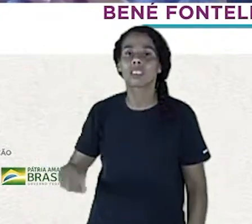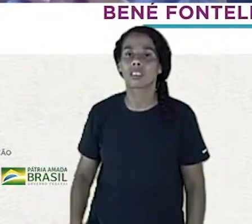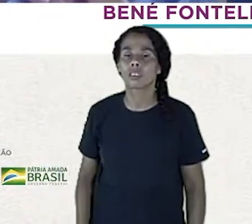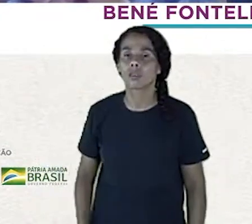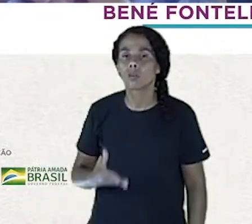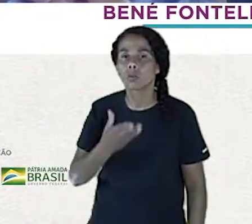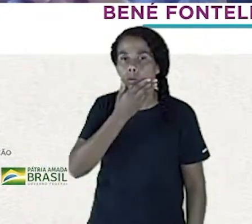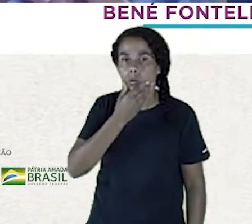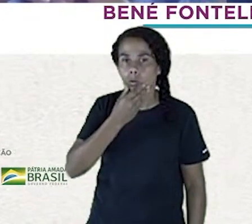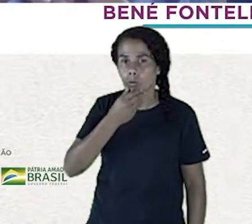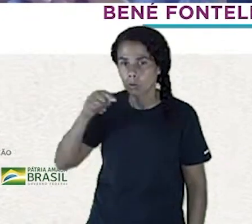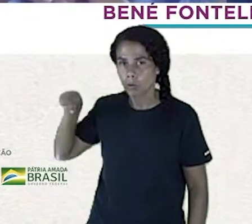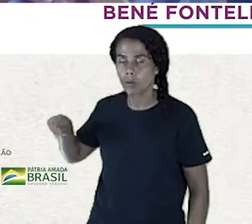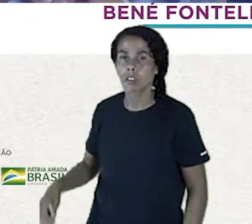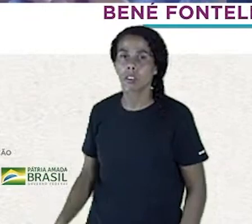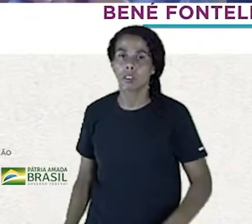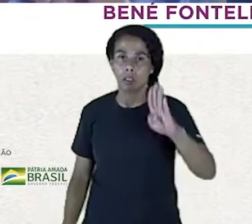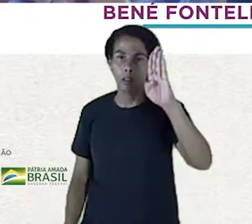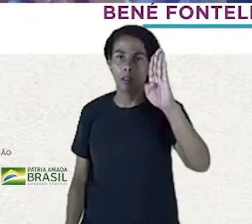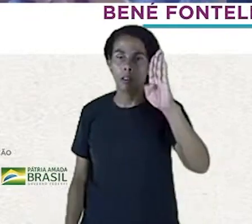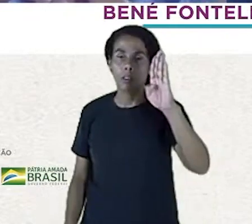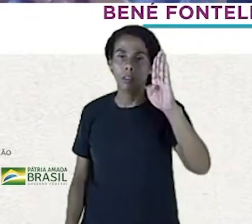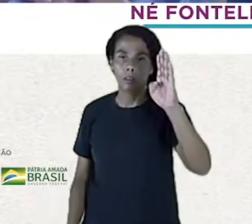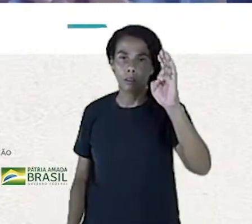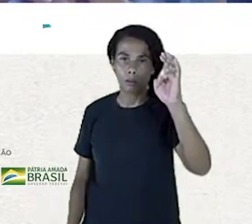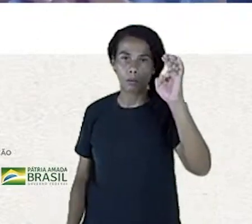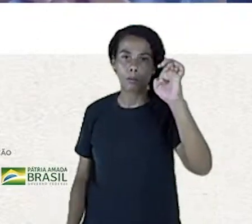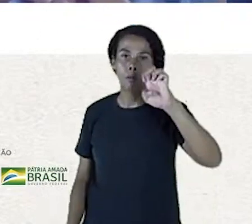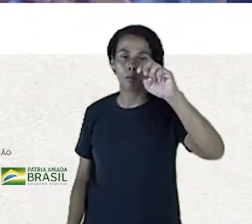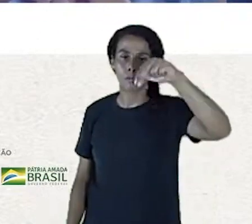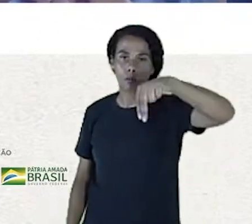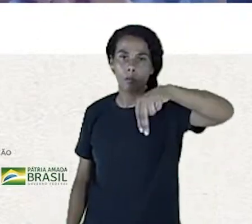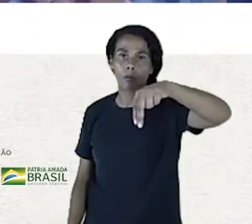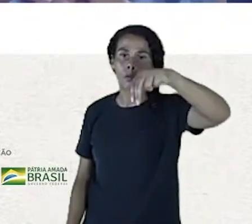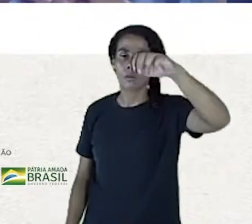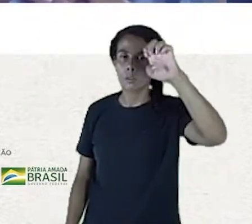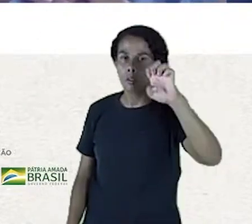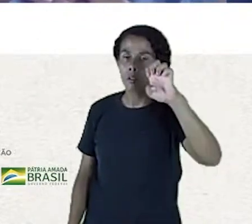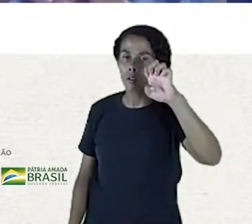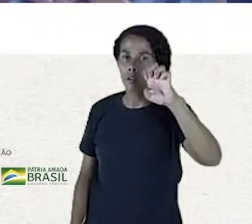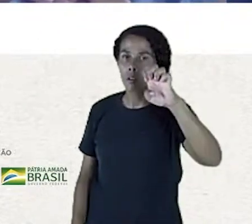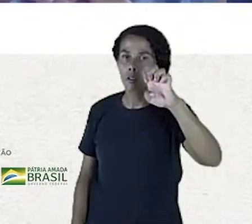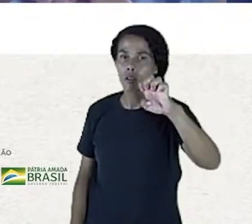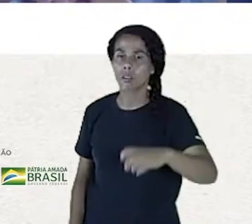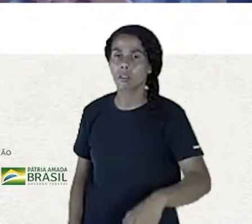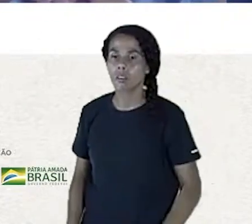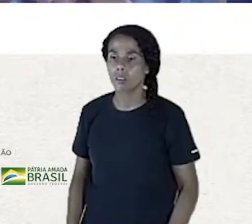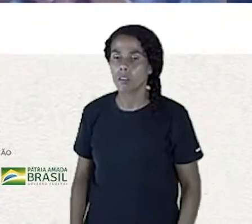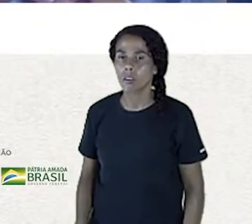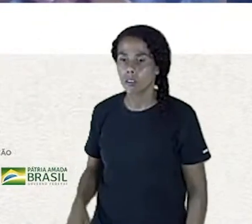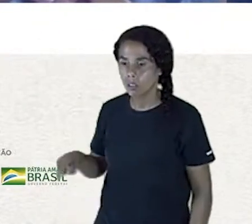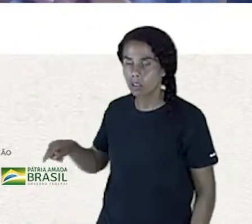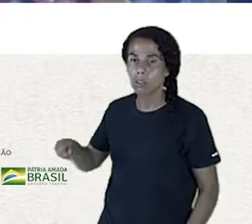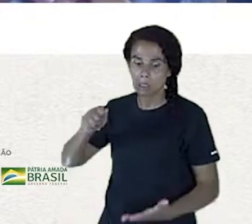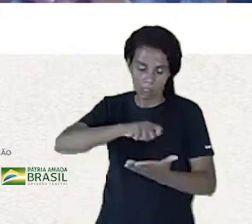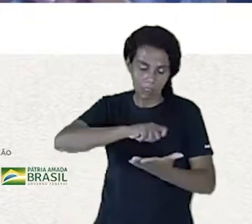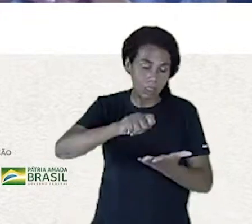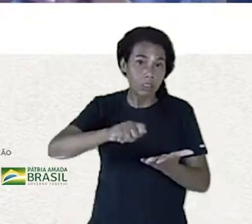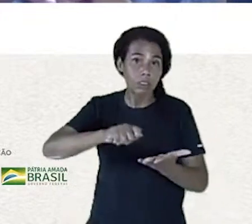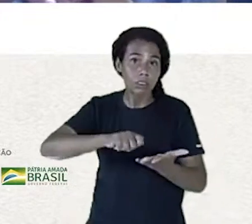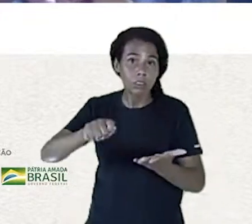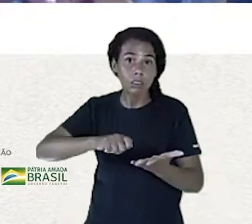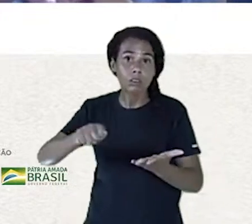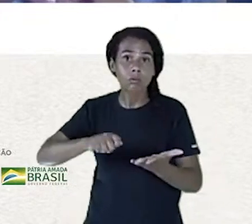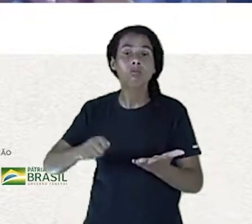me sentou durante algumas horas para me mostrar as coisas que você canta, que você escreve. Às vezes você nem